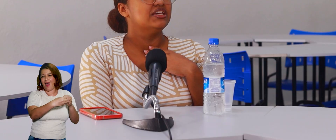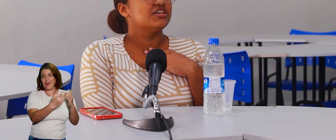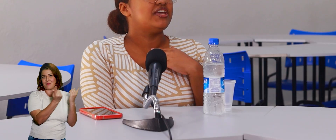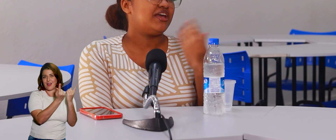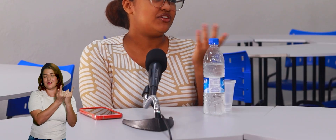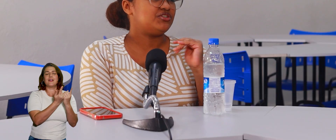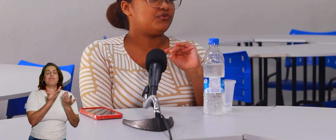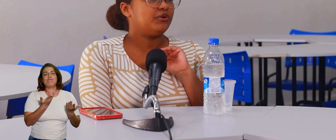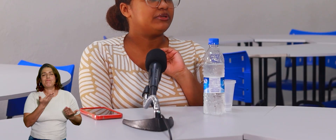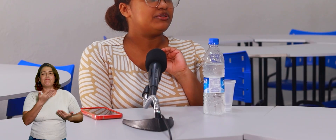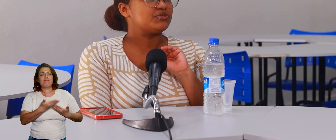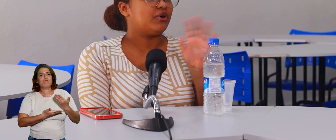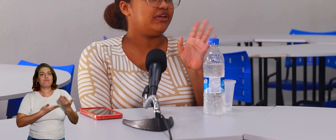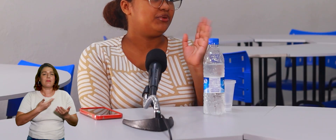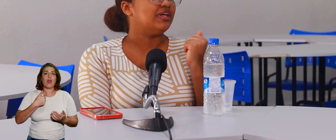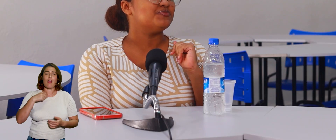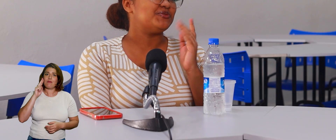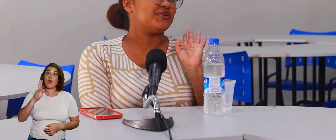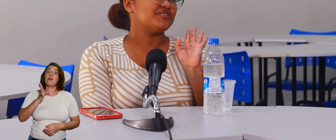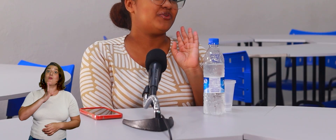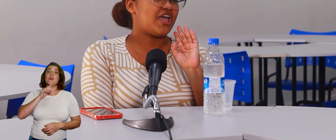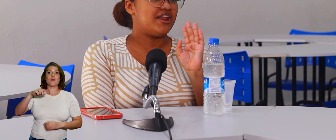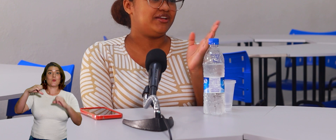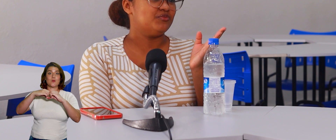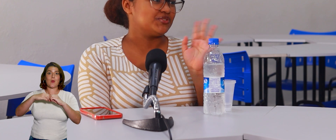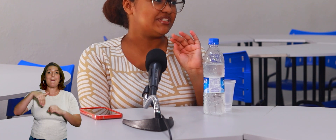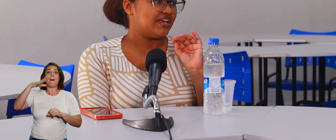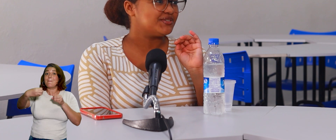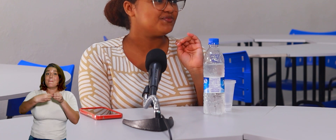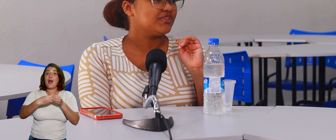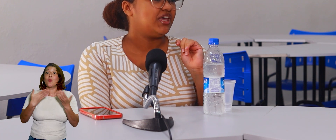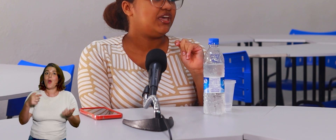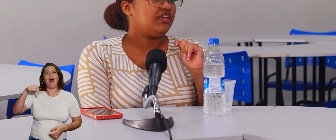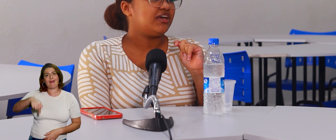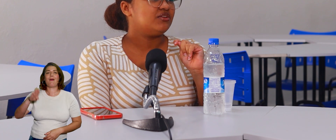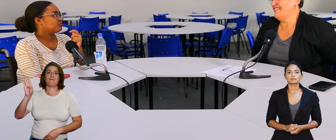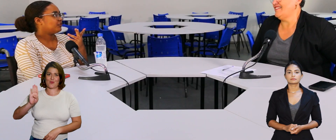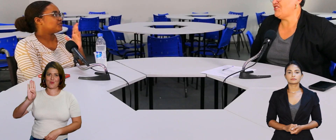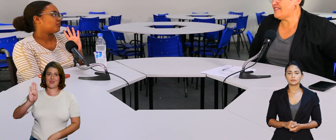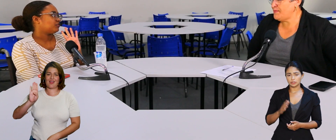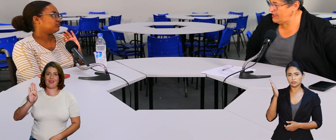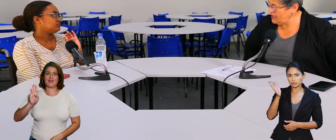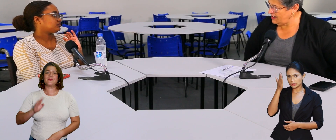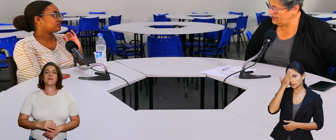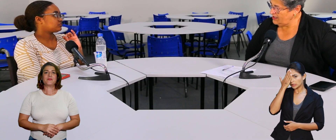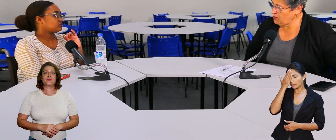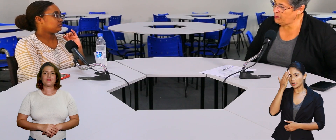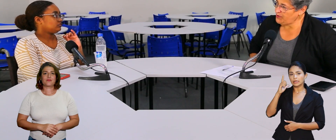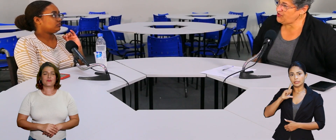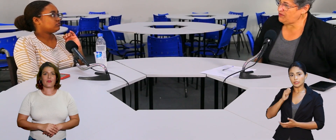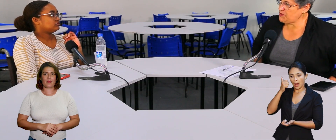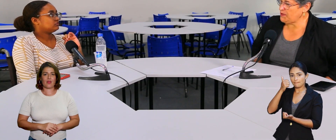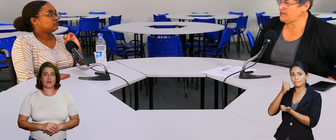mandar assim. E aí a gente foi encontrar o Nisuan, e a unidade mais próxima era aqui em Bom Sucesso. E aí Você foi. já sabia